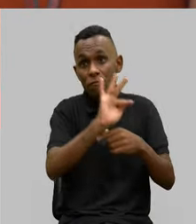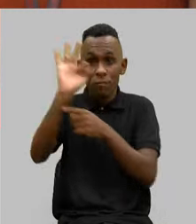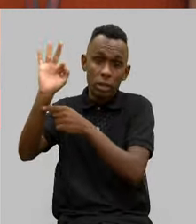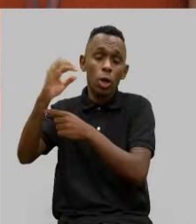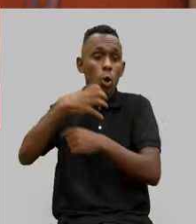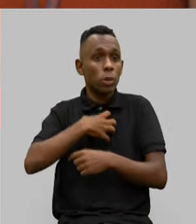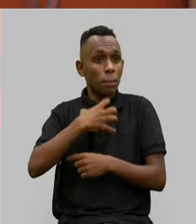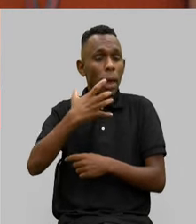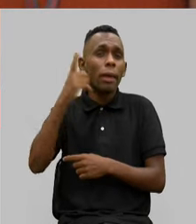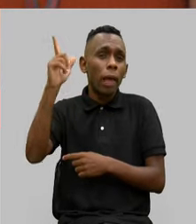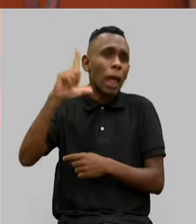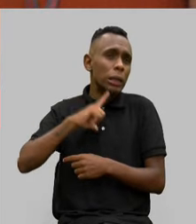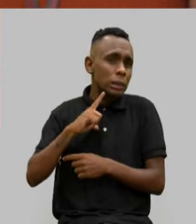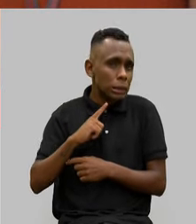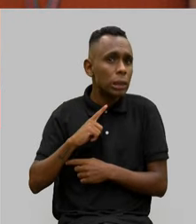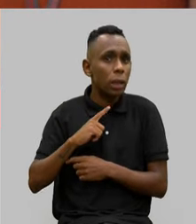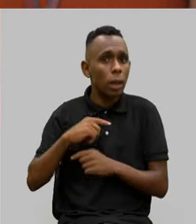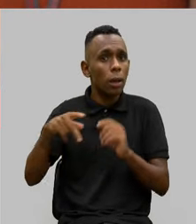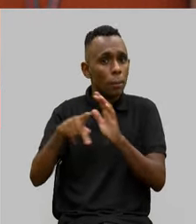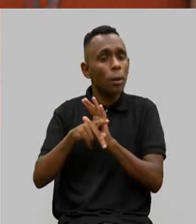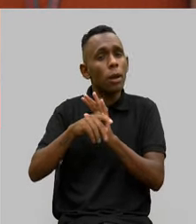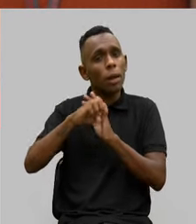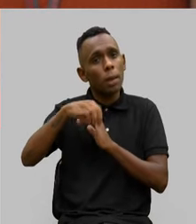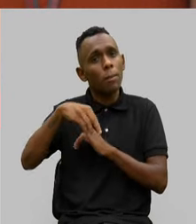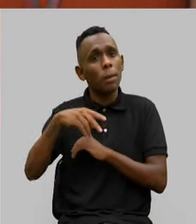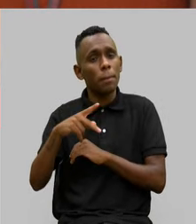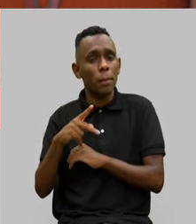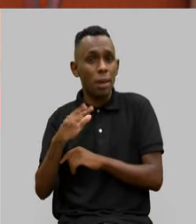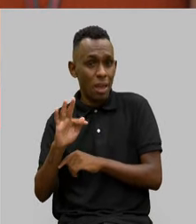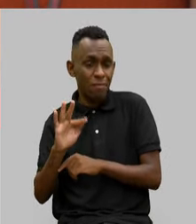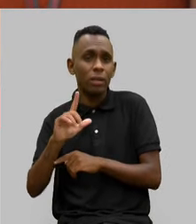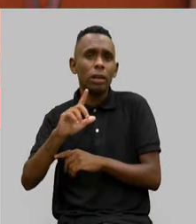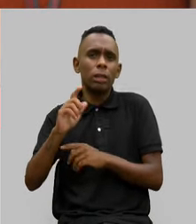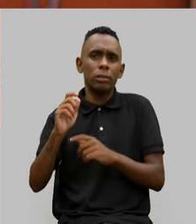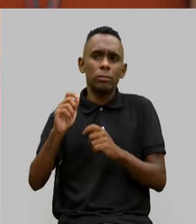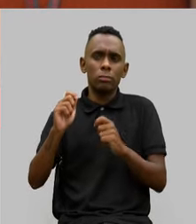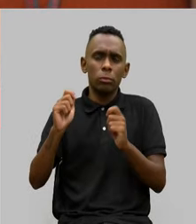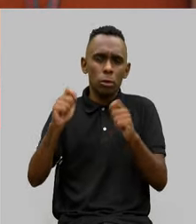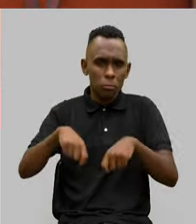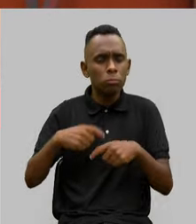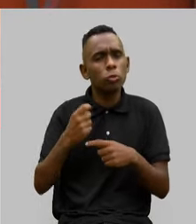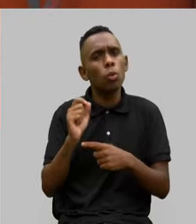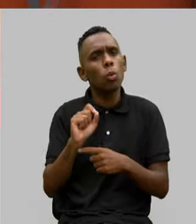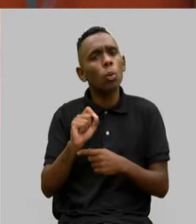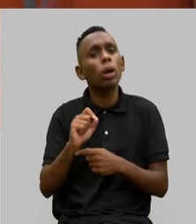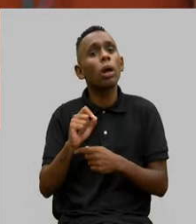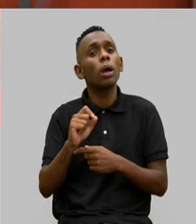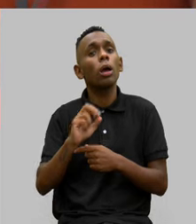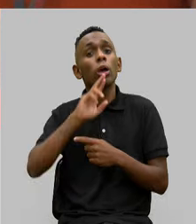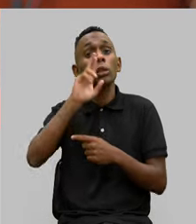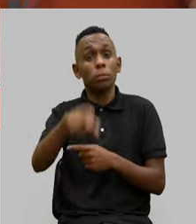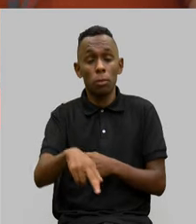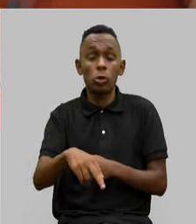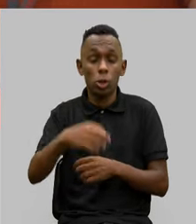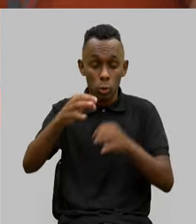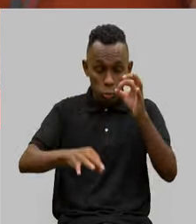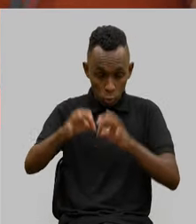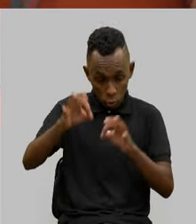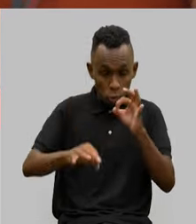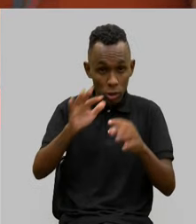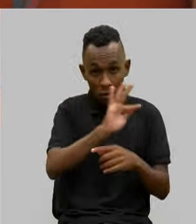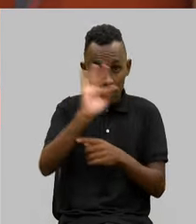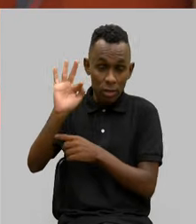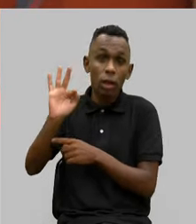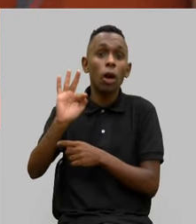e uma ação ajuizada pelo MPF determinou né foi foi foi o resultado foi que a Justiça Federal da Bahia